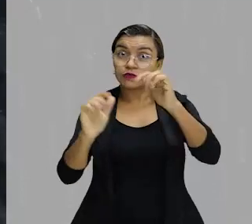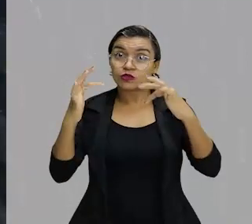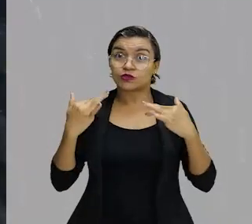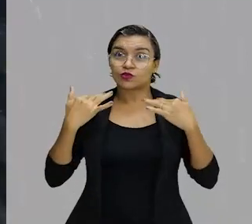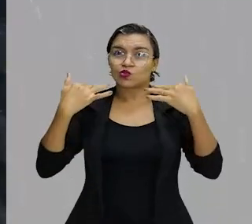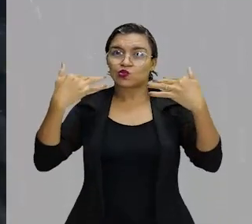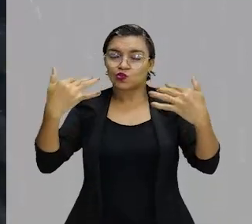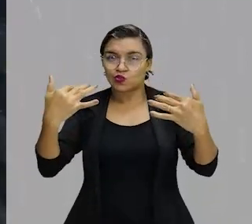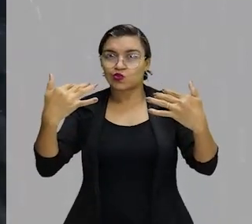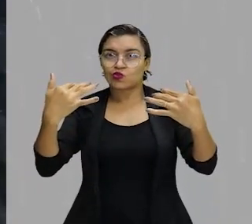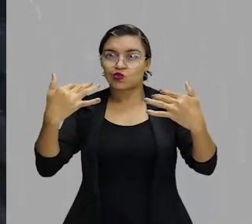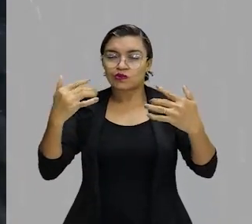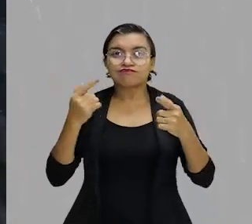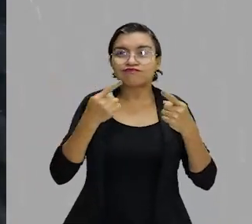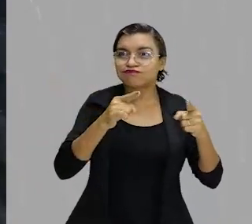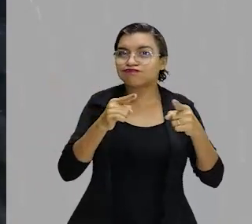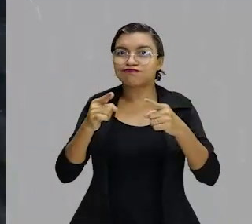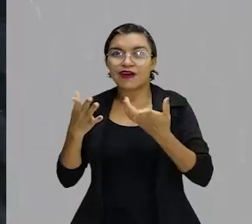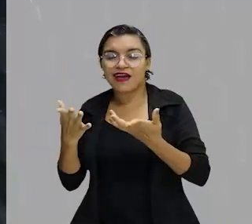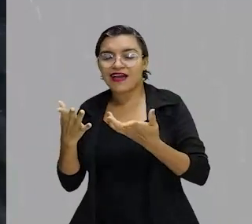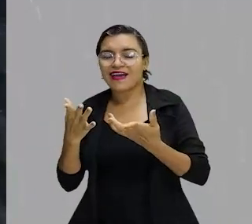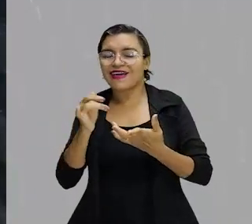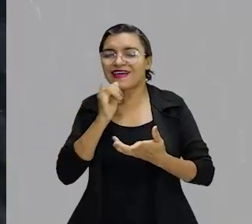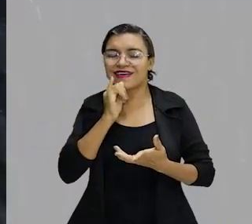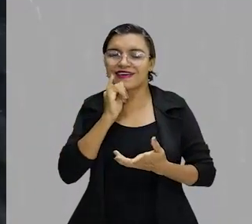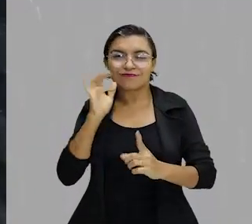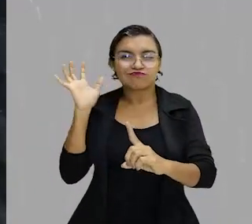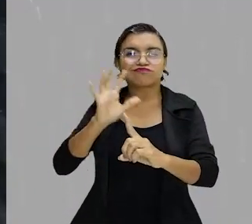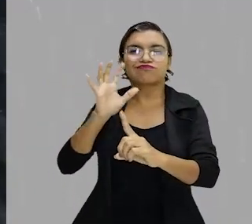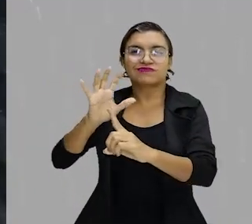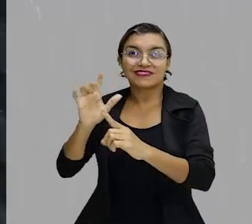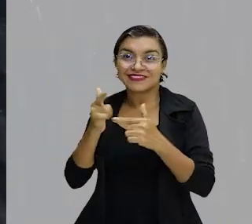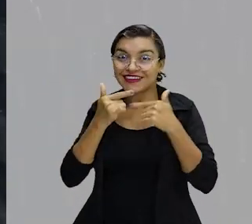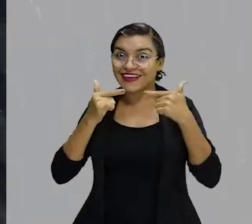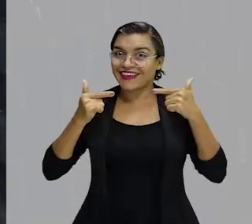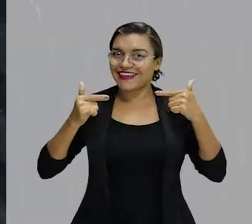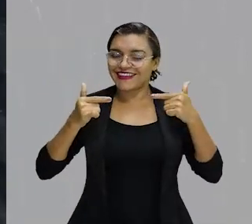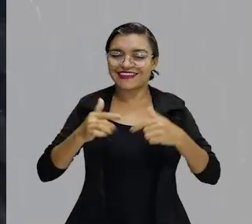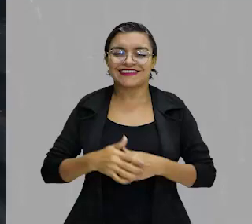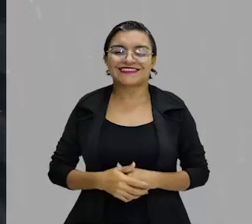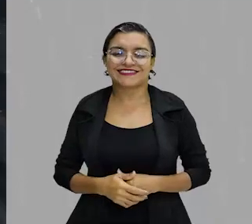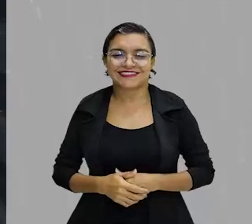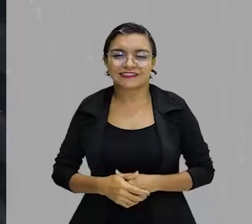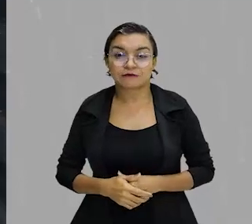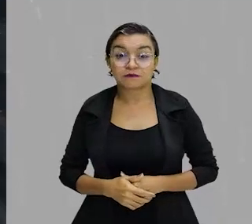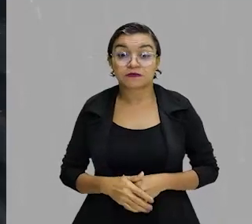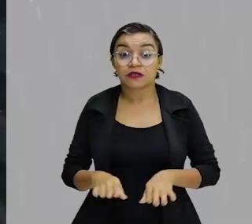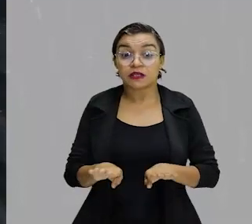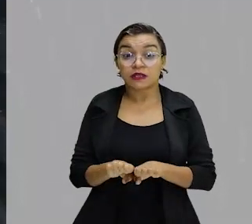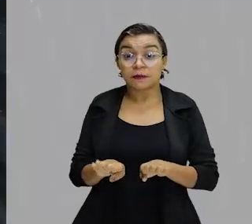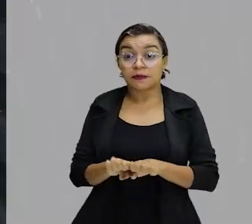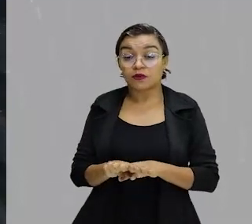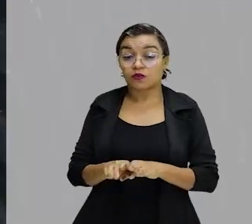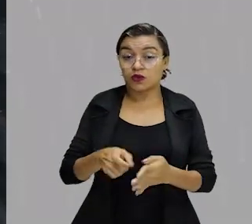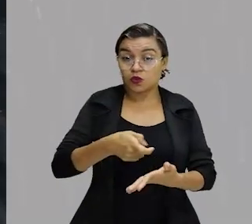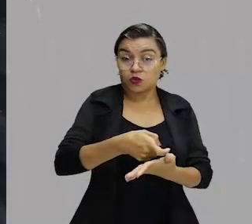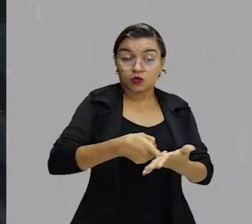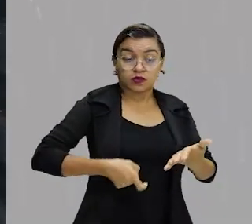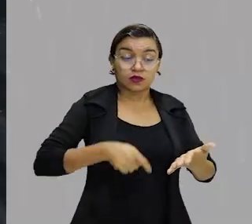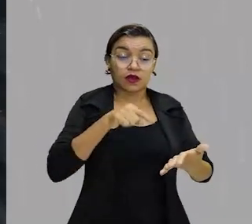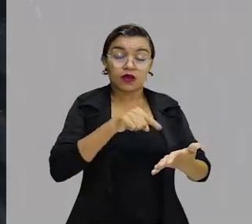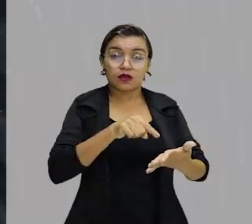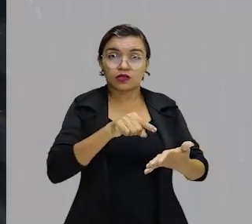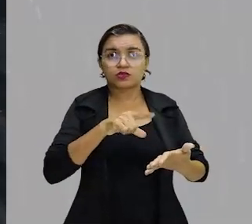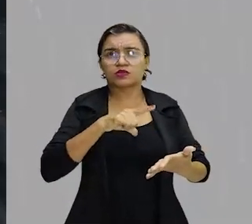despertar no público o sorriso. Light tone and clever wordplay. O tom do texto é um tom